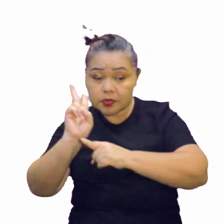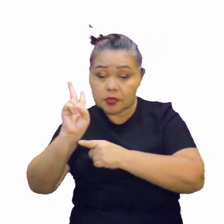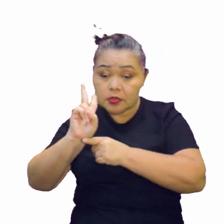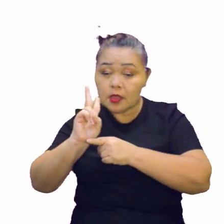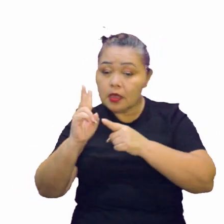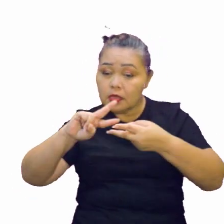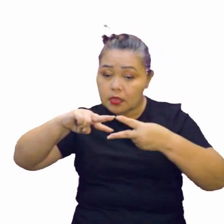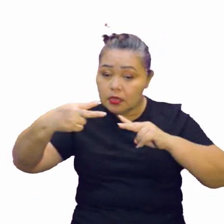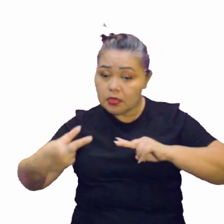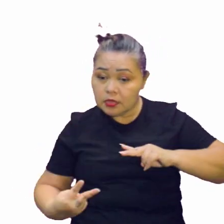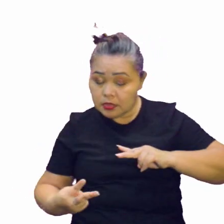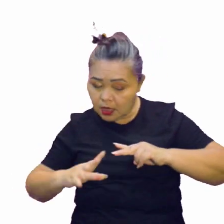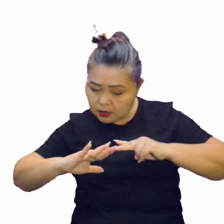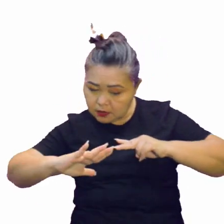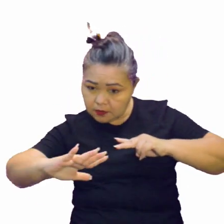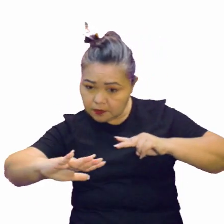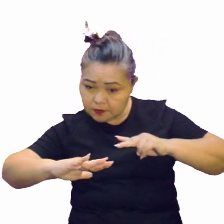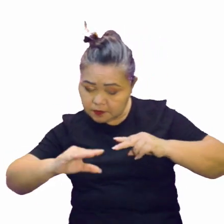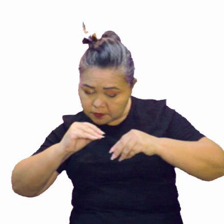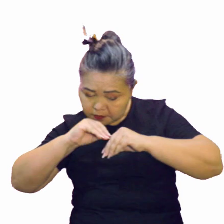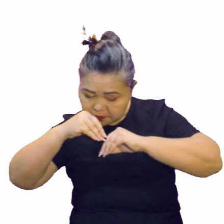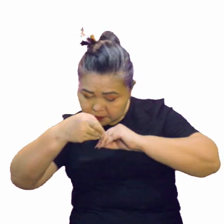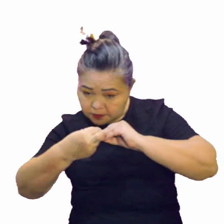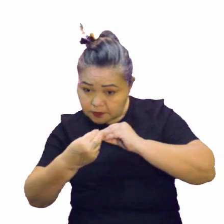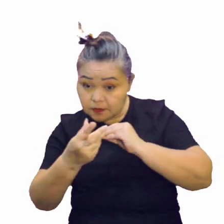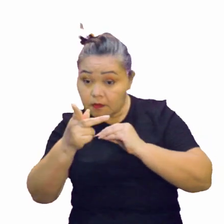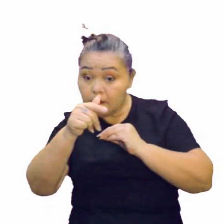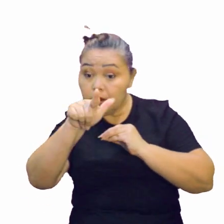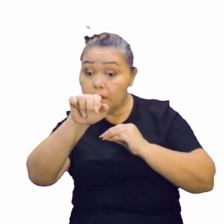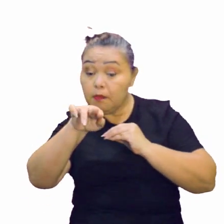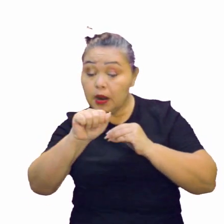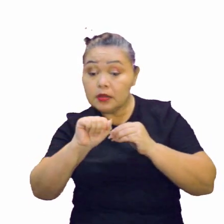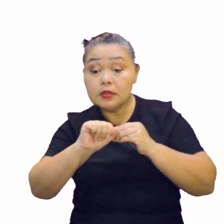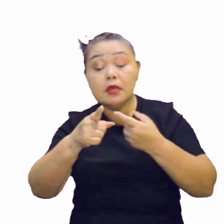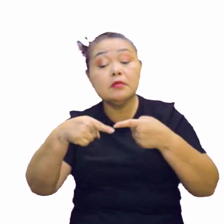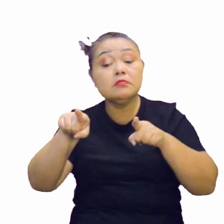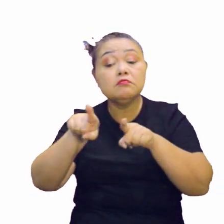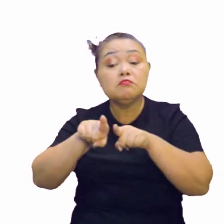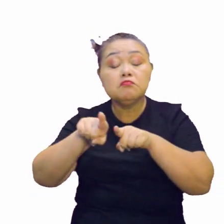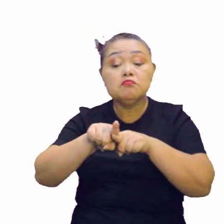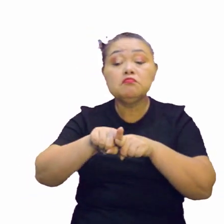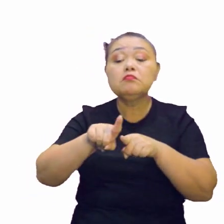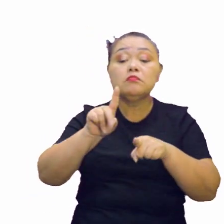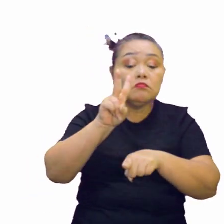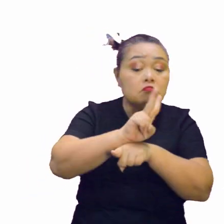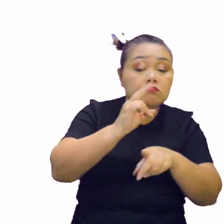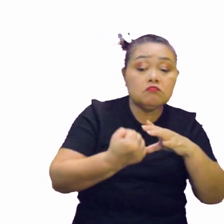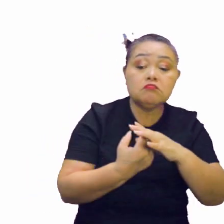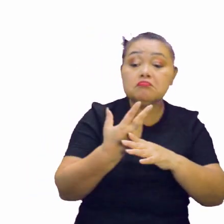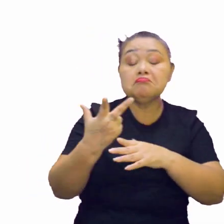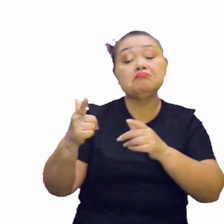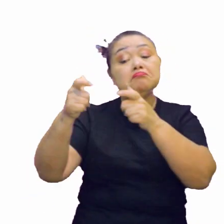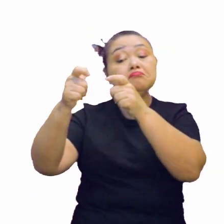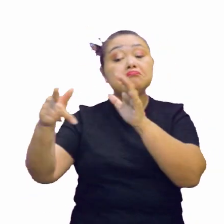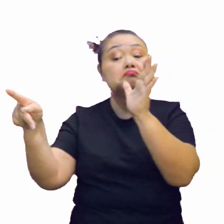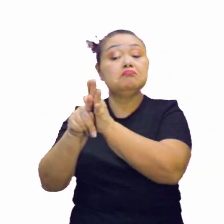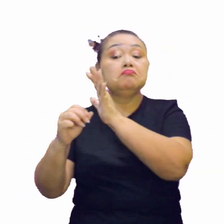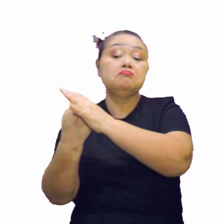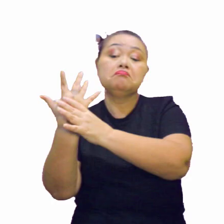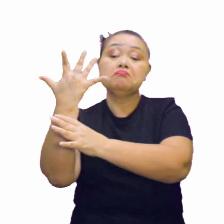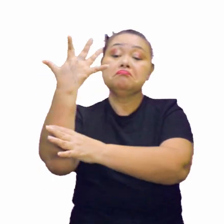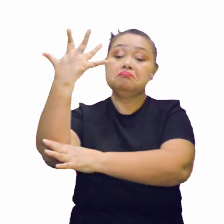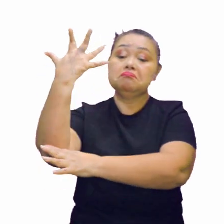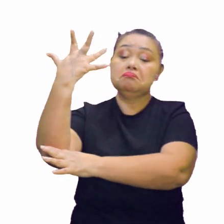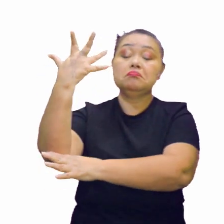e micro-organismo. Planta, tanto produtividade das cultivares como produtividade dos exemplares